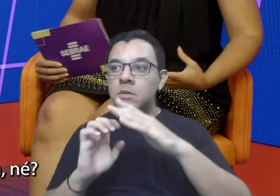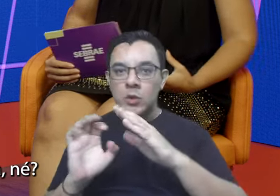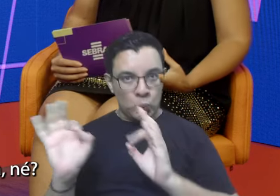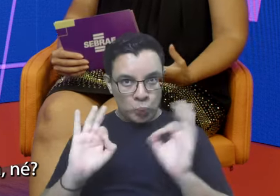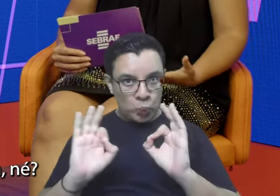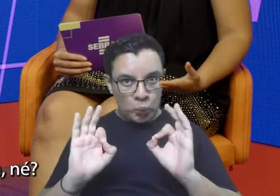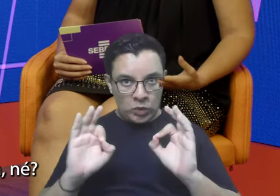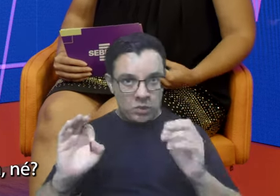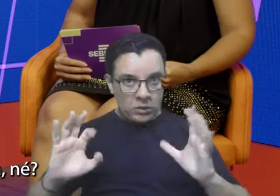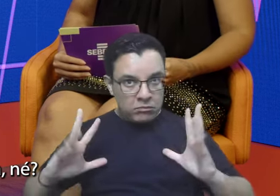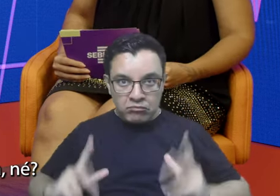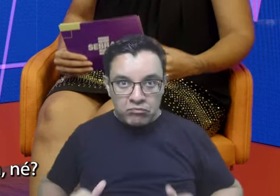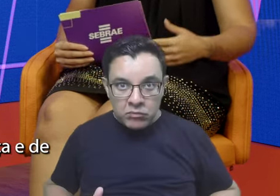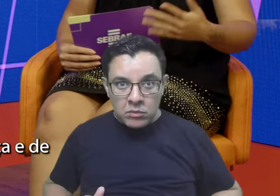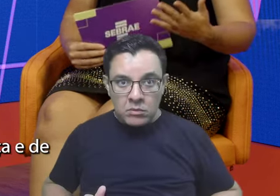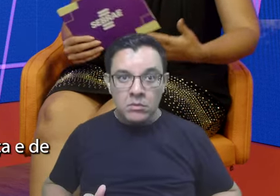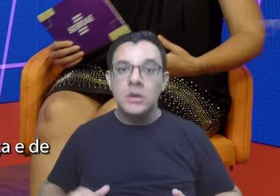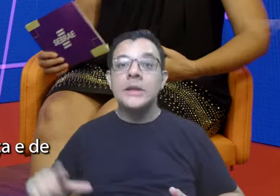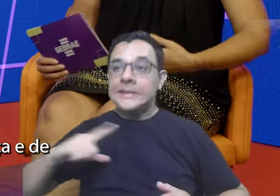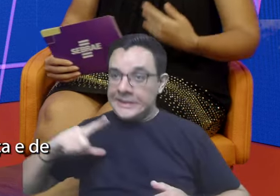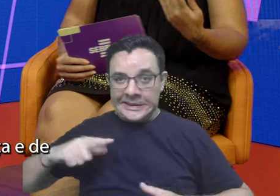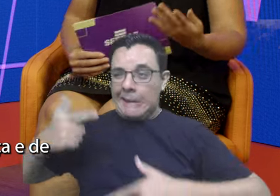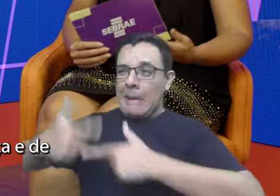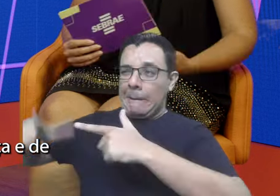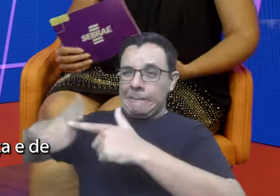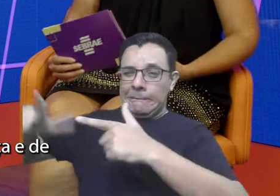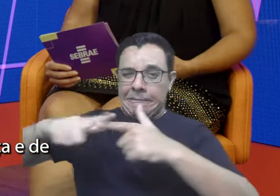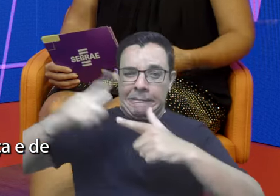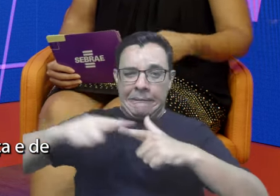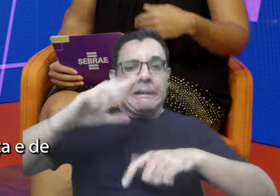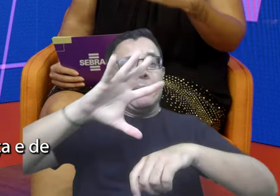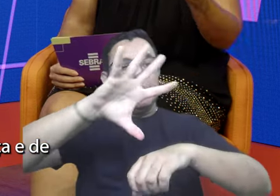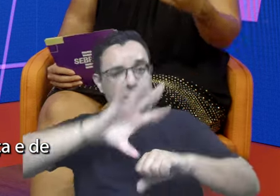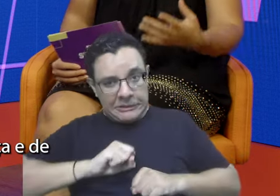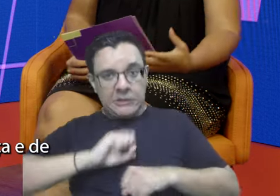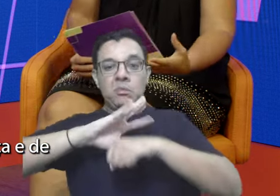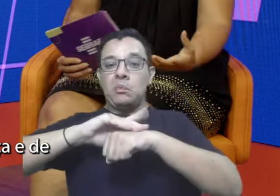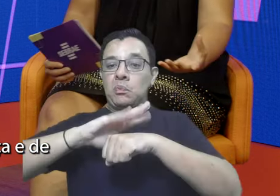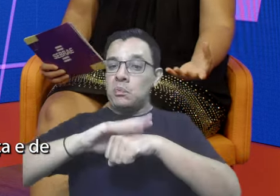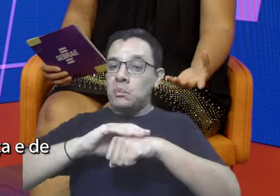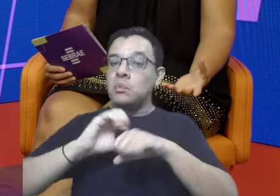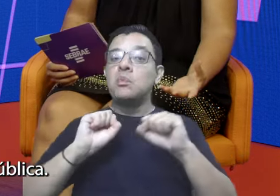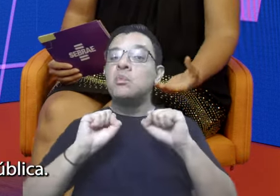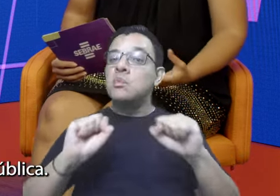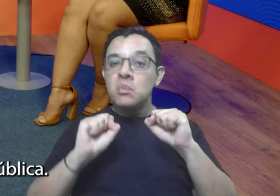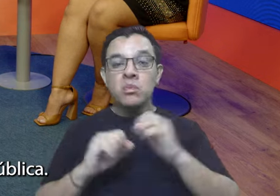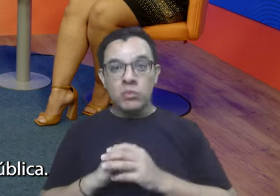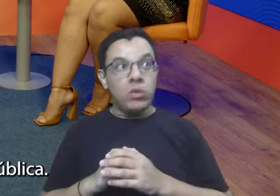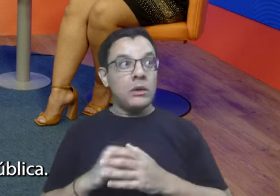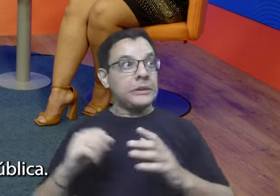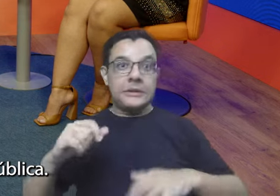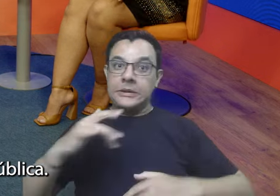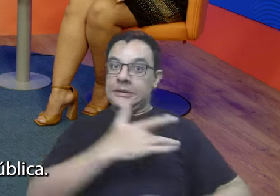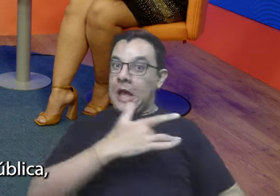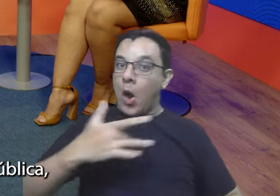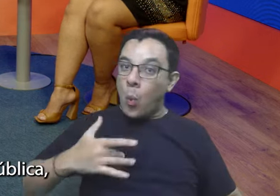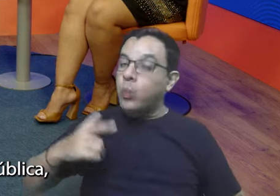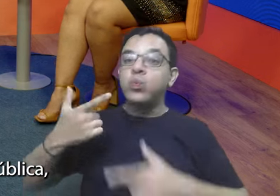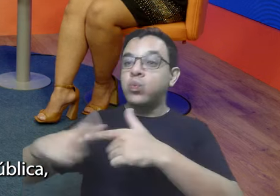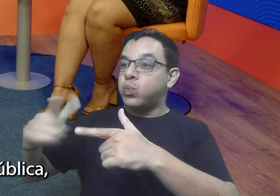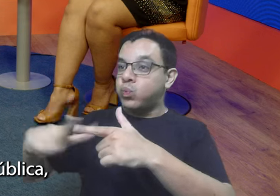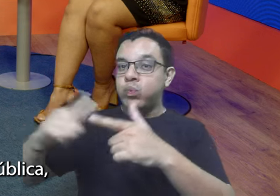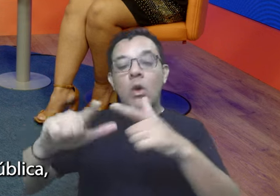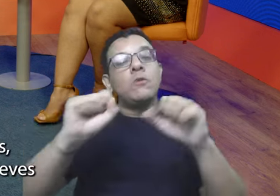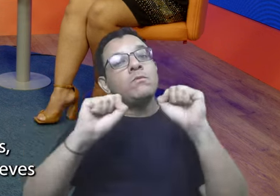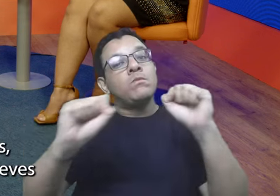uma crise interna né tem possibilidade de ter doença e de não conseguir TR problema de saúde pública in gera um